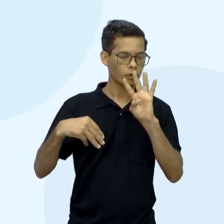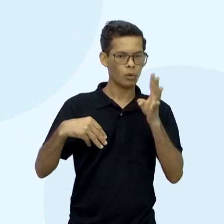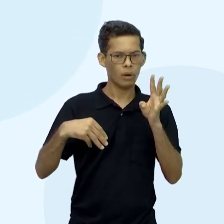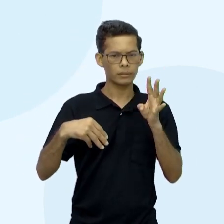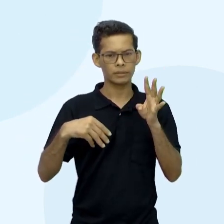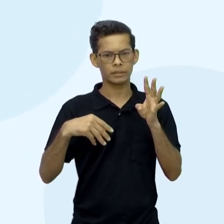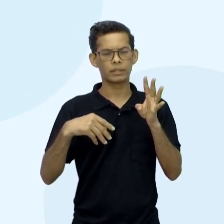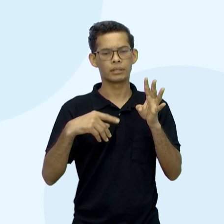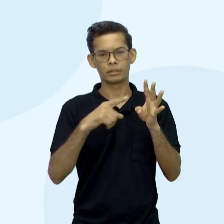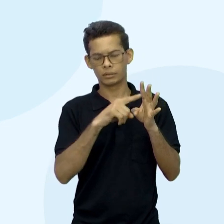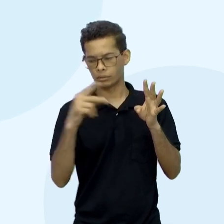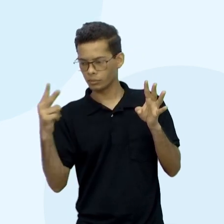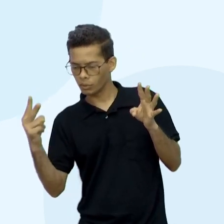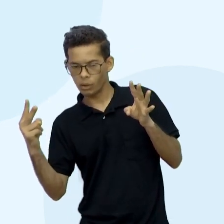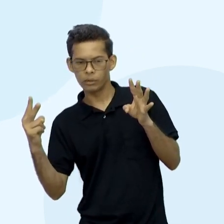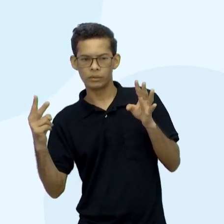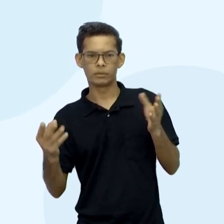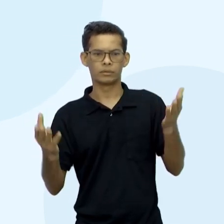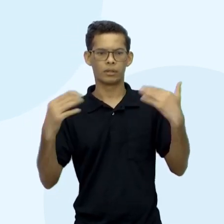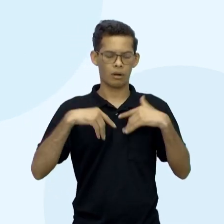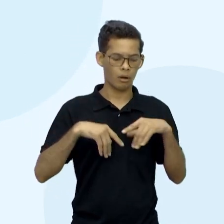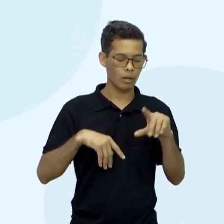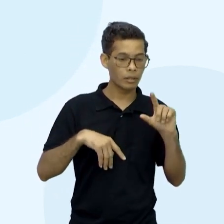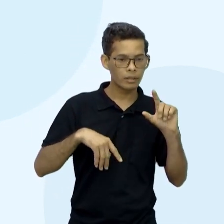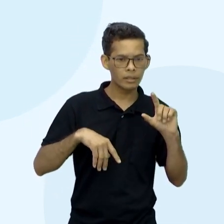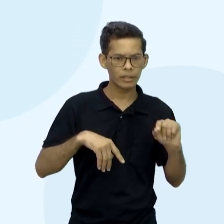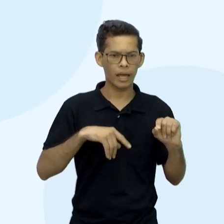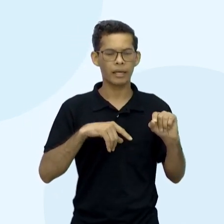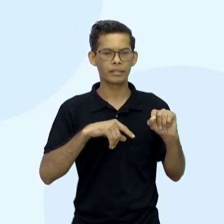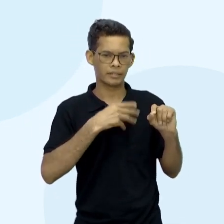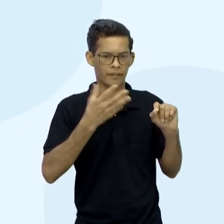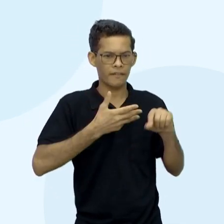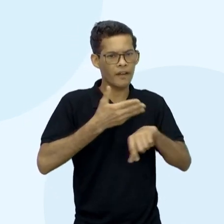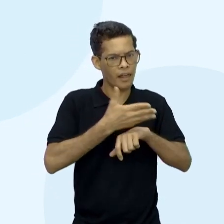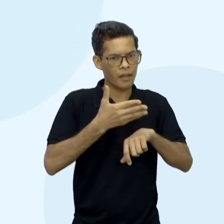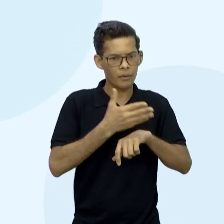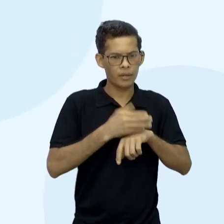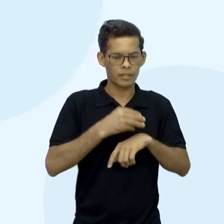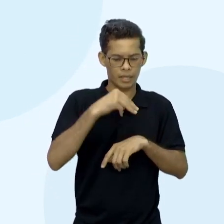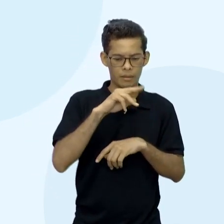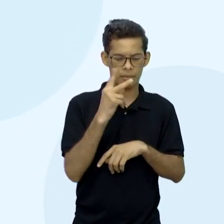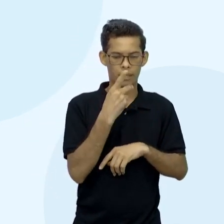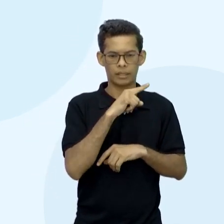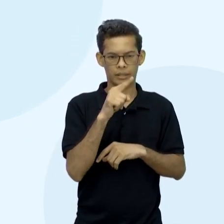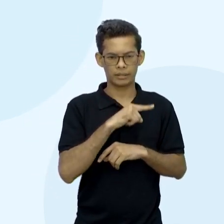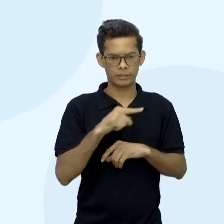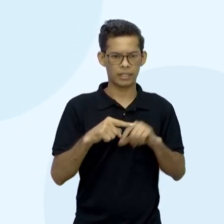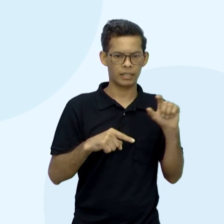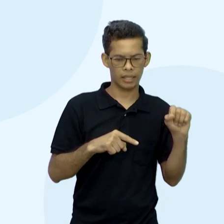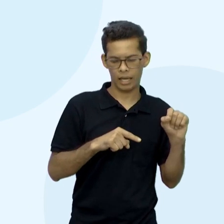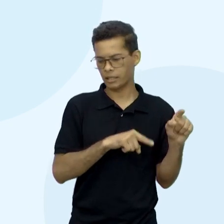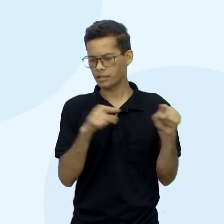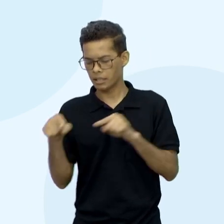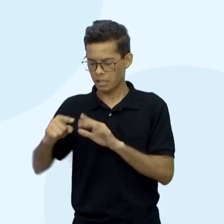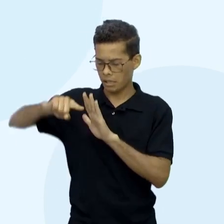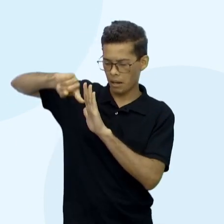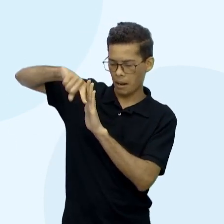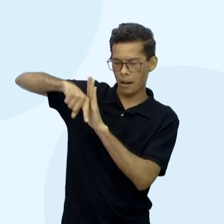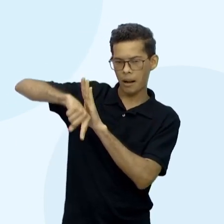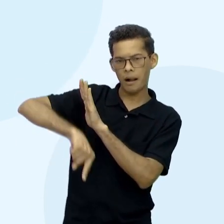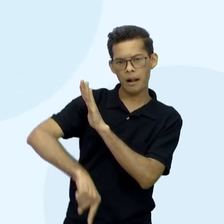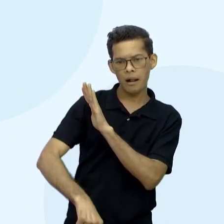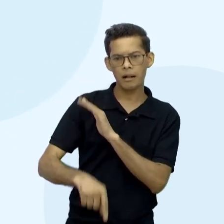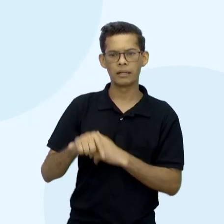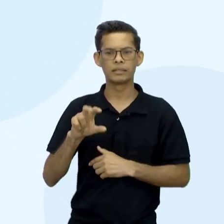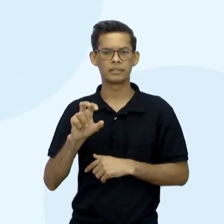Ó, 10 MHz, aí você pode uma profundidade de 50 metros. Tá? Então, quanto menor a frequência, maior é a profundidade.